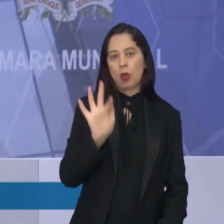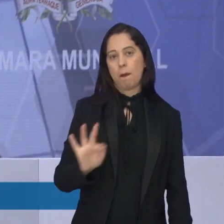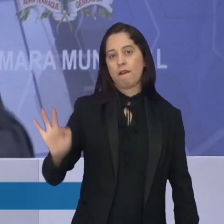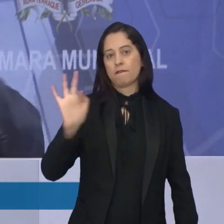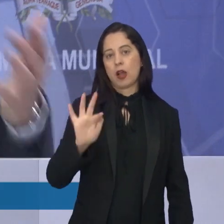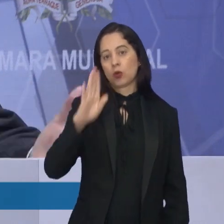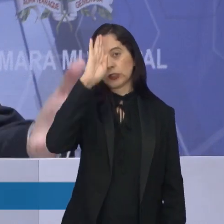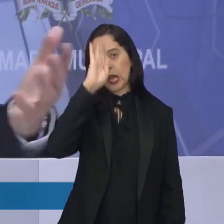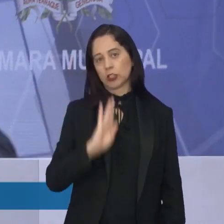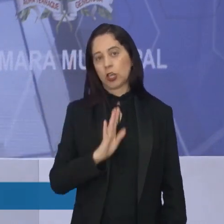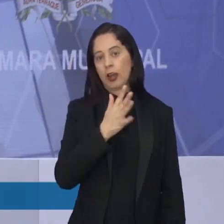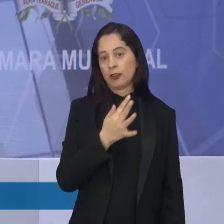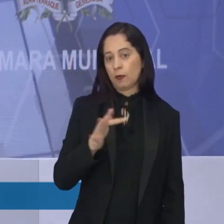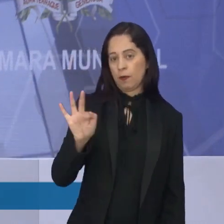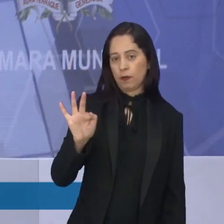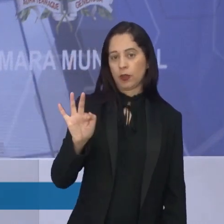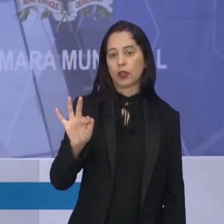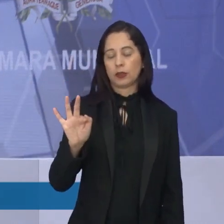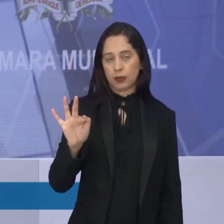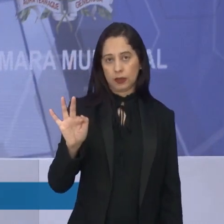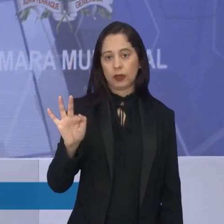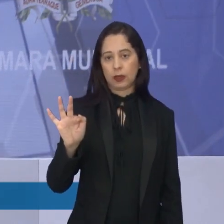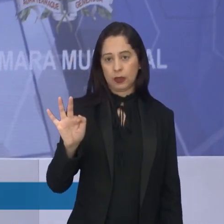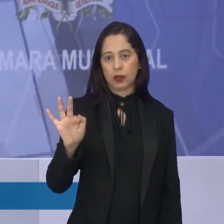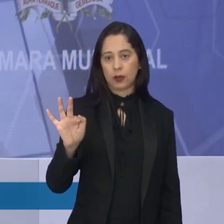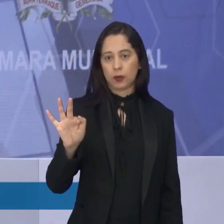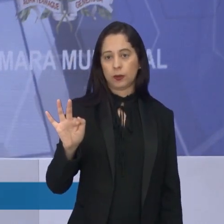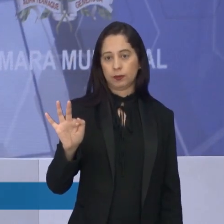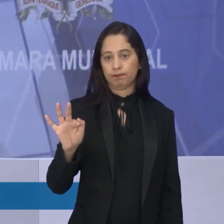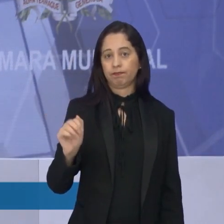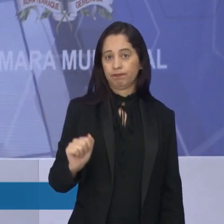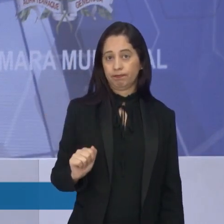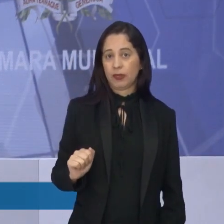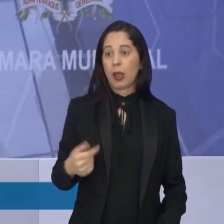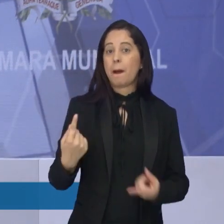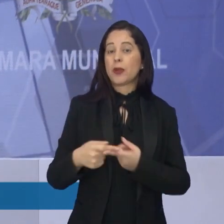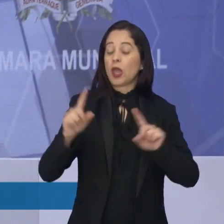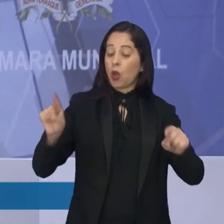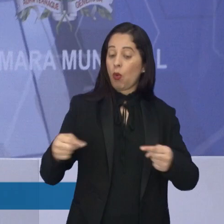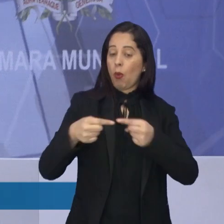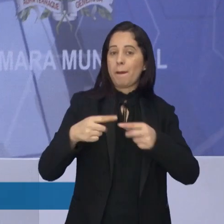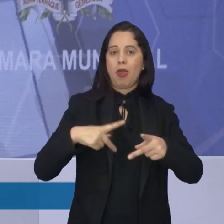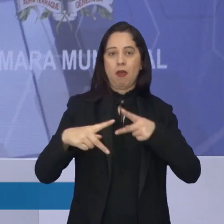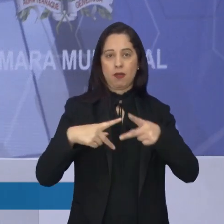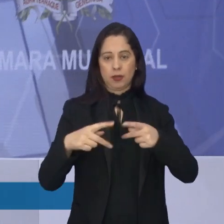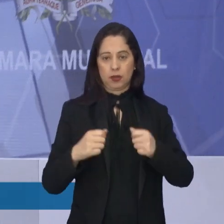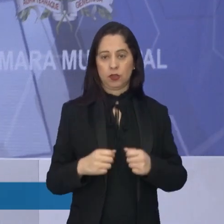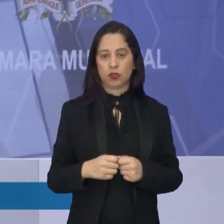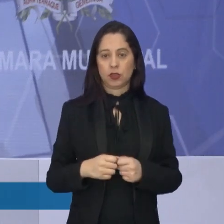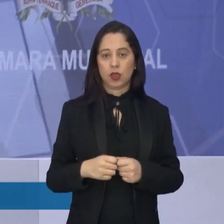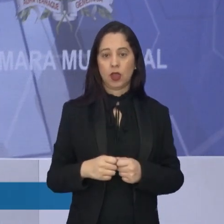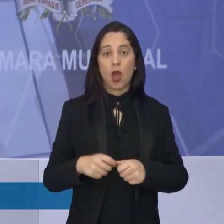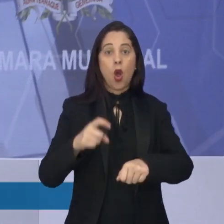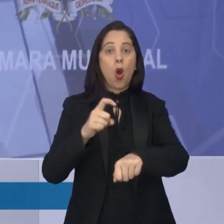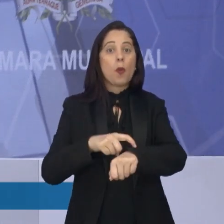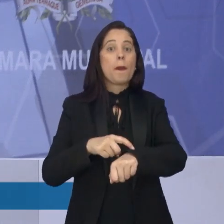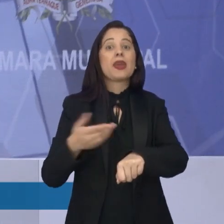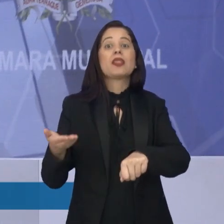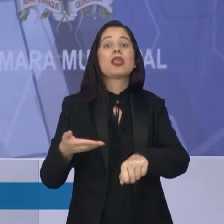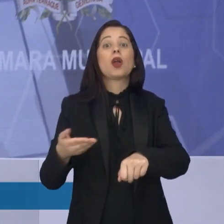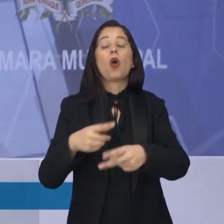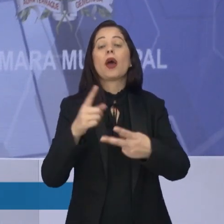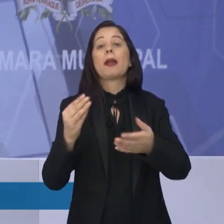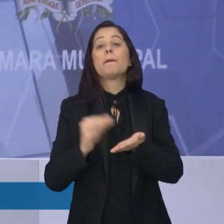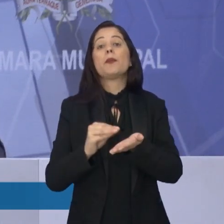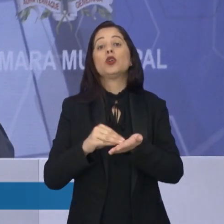José se transforme na universidade do tamanho que São José dos Campos merece. E a hora é agora também por um outro